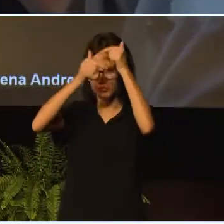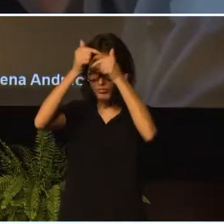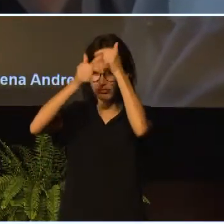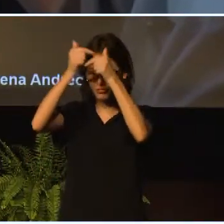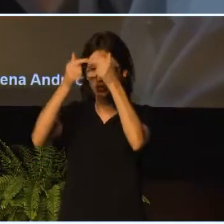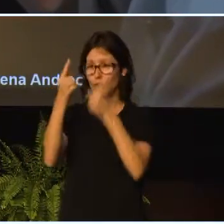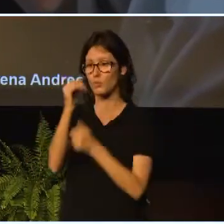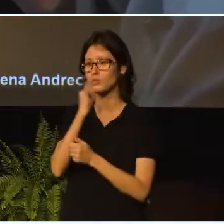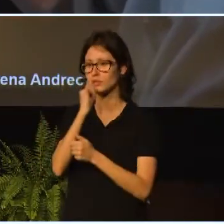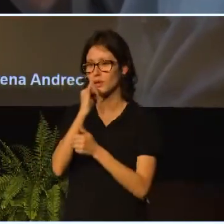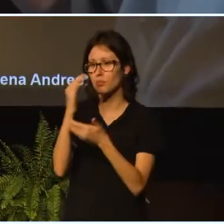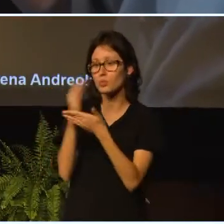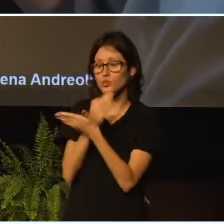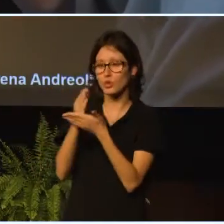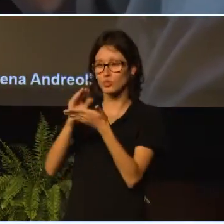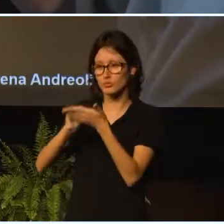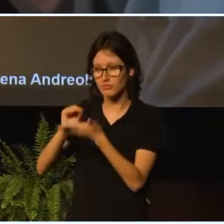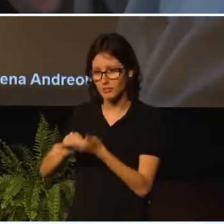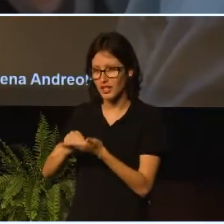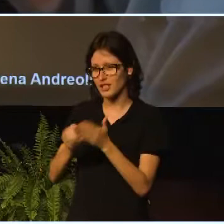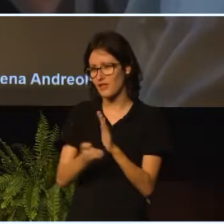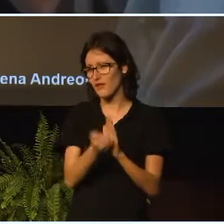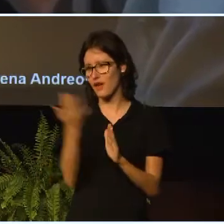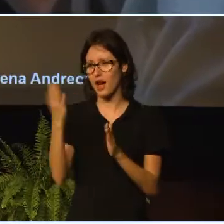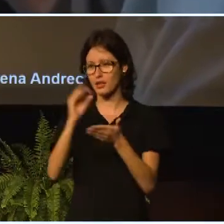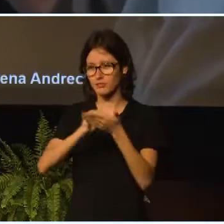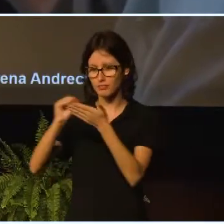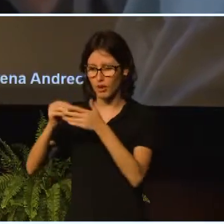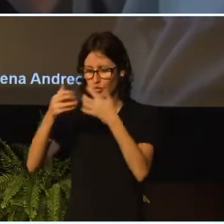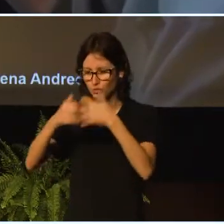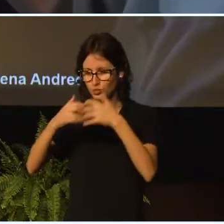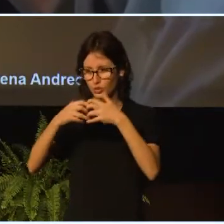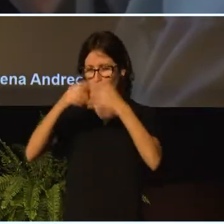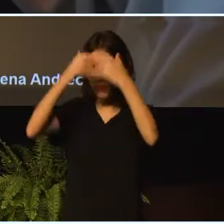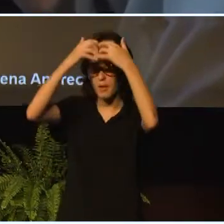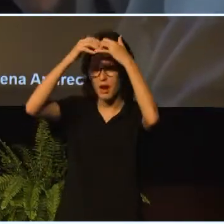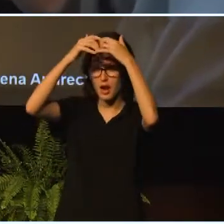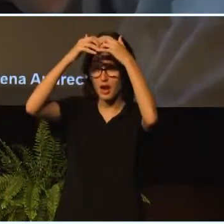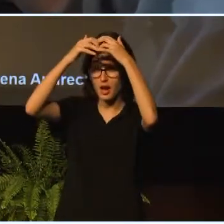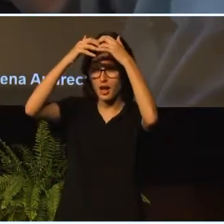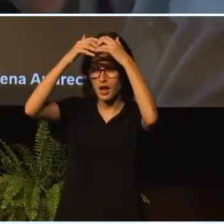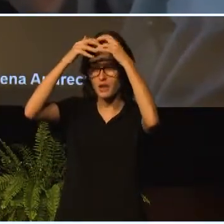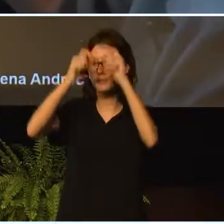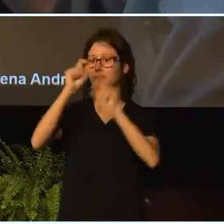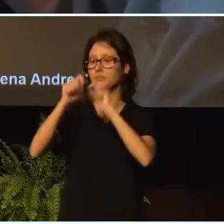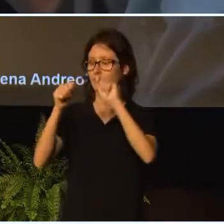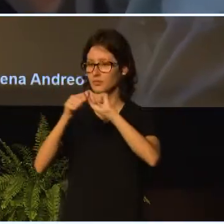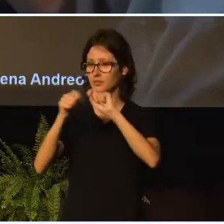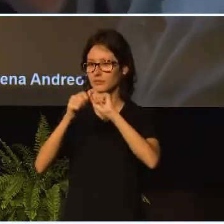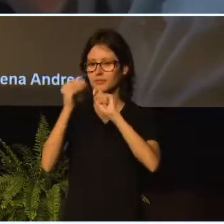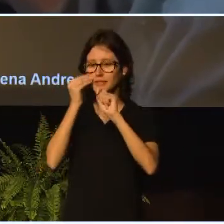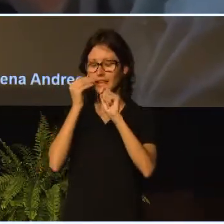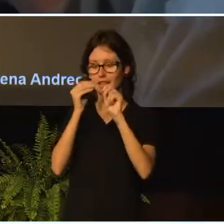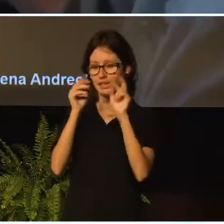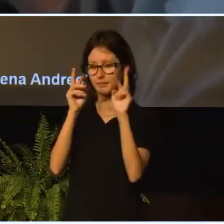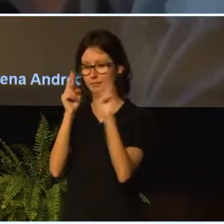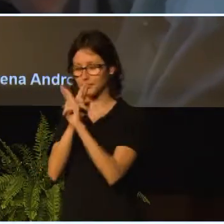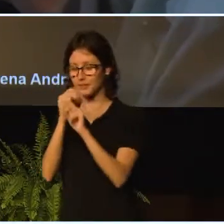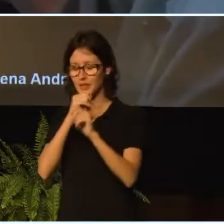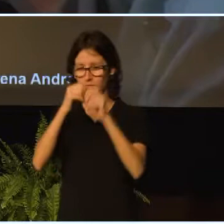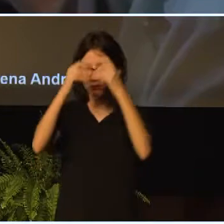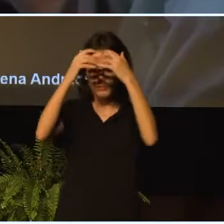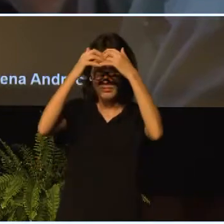de um registro de algumas dezenas de neurônios, cada disparo desse. Então, o que nós fazemos? Relacionamos a atividade